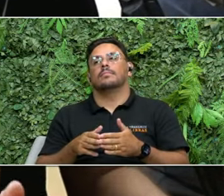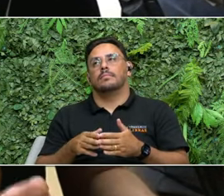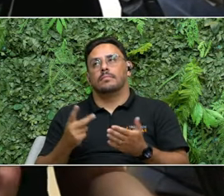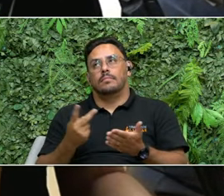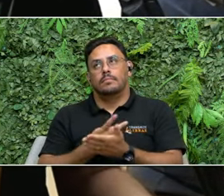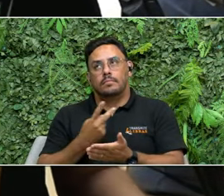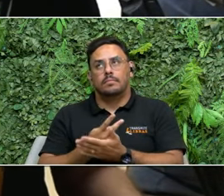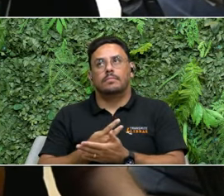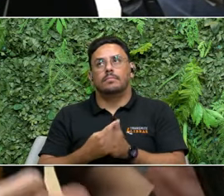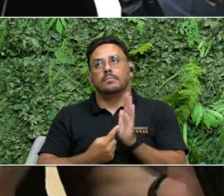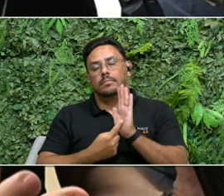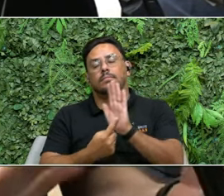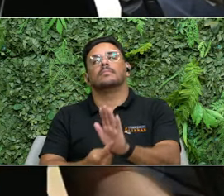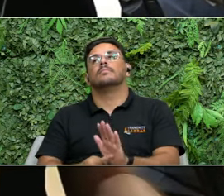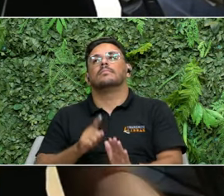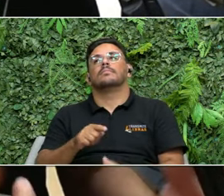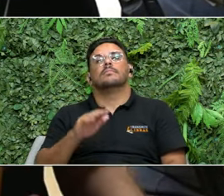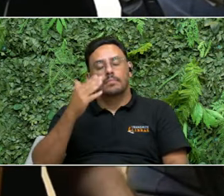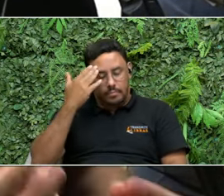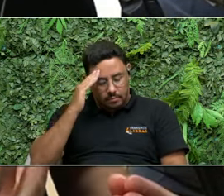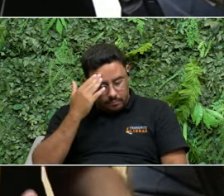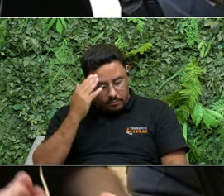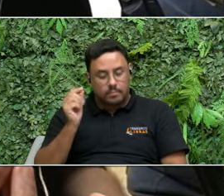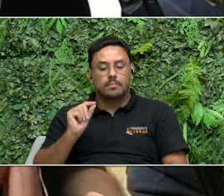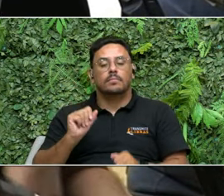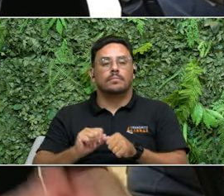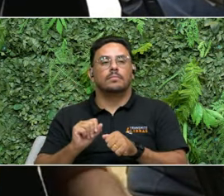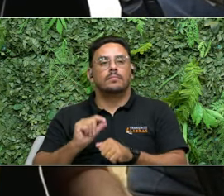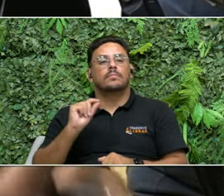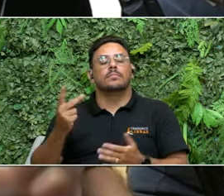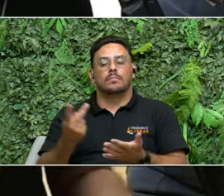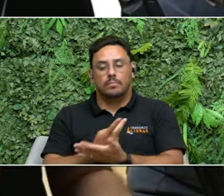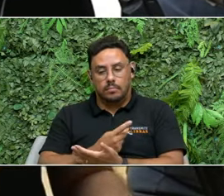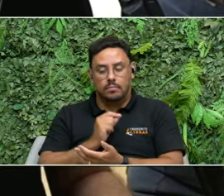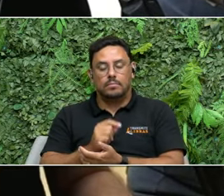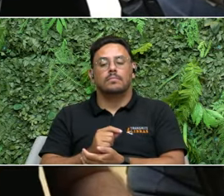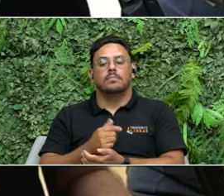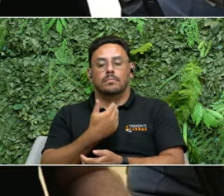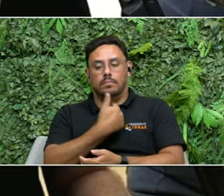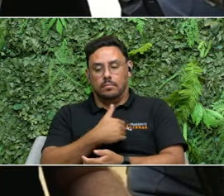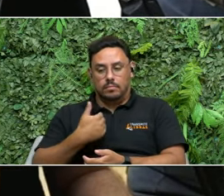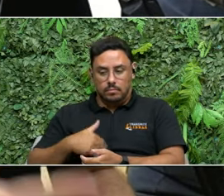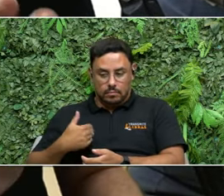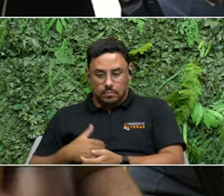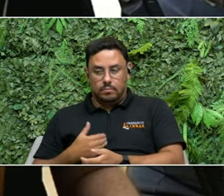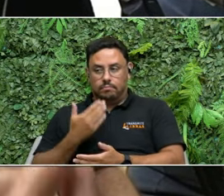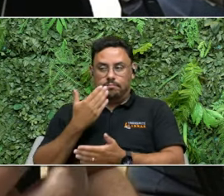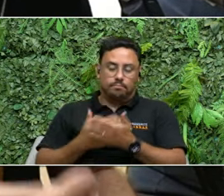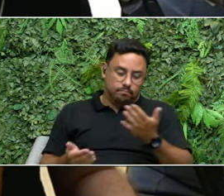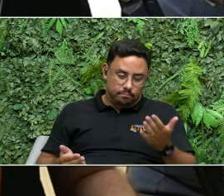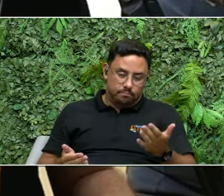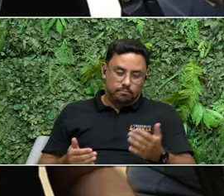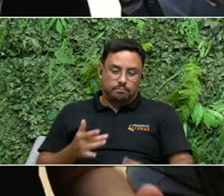ele não vai expor mas ele entendeu que foi exatamente aí que o Atlético se descuidou e o Cruzeiro teve essa